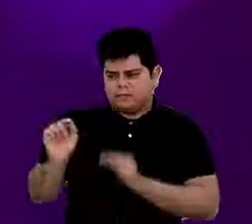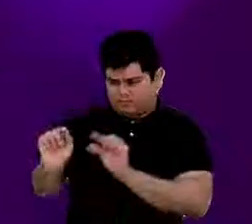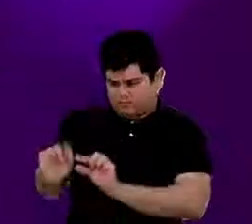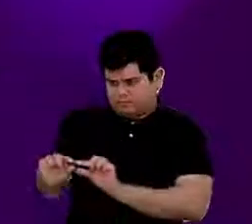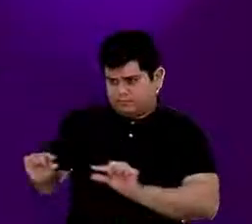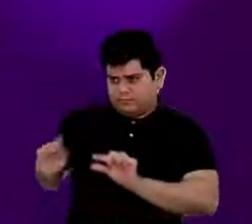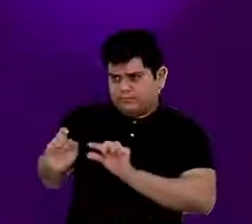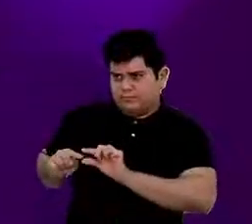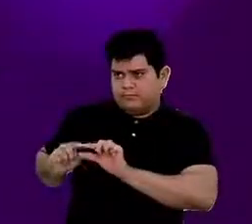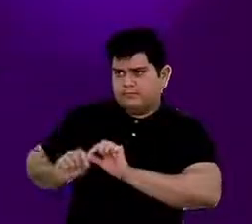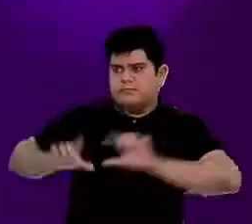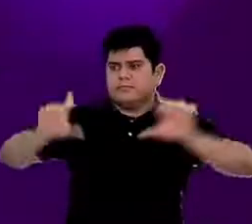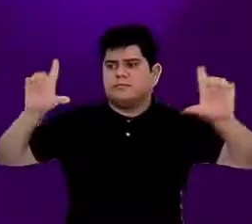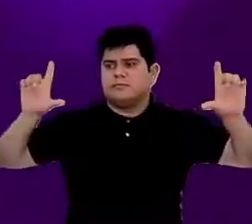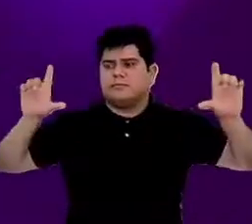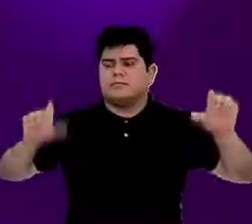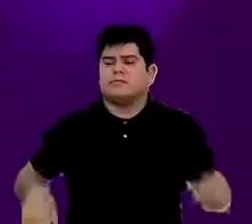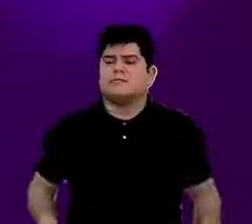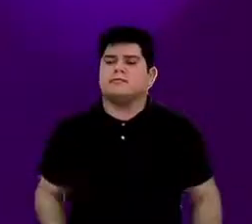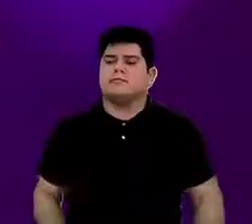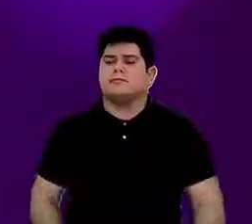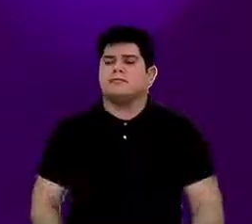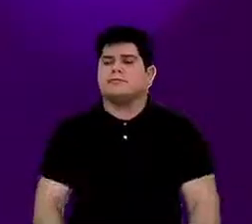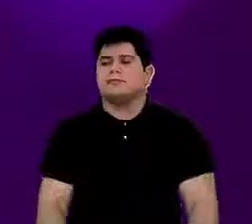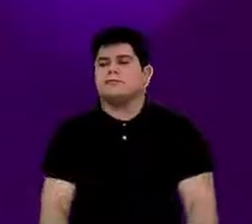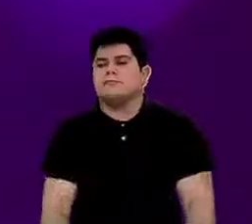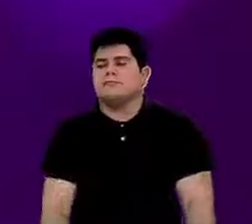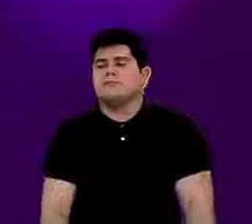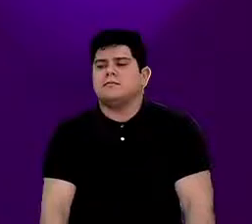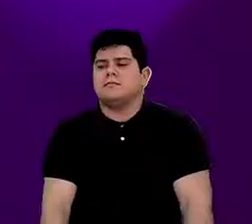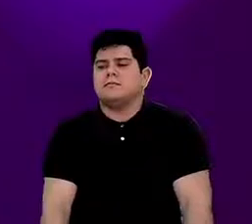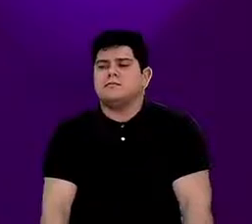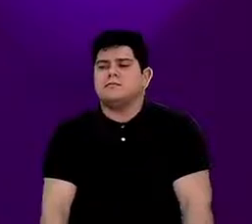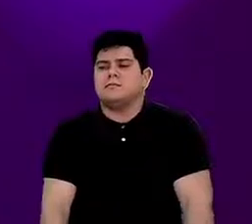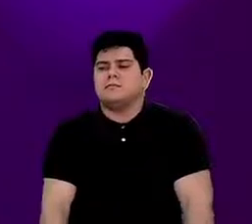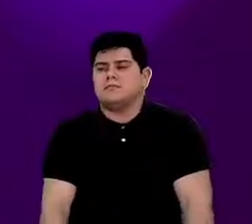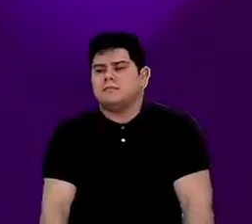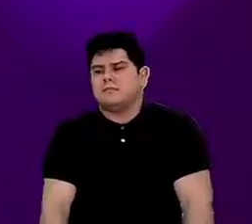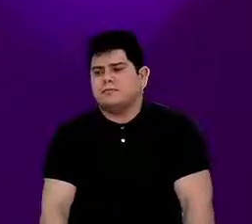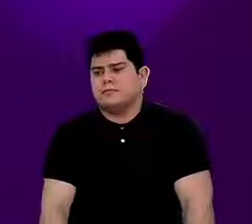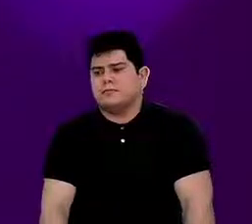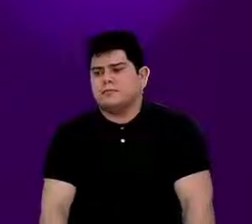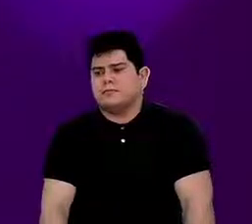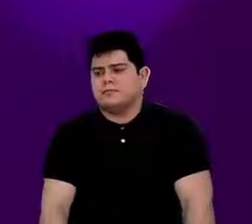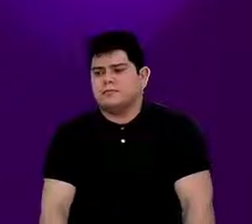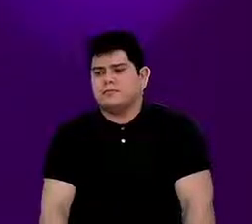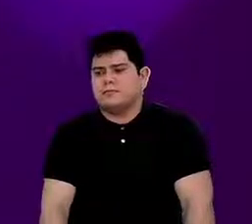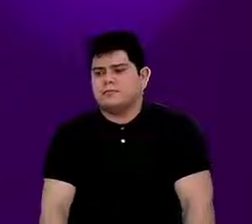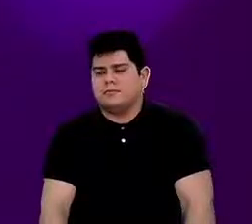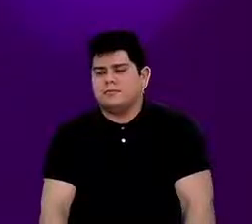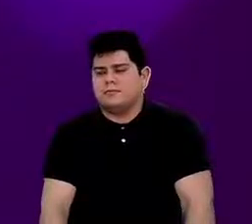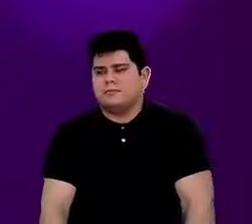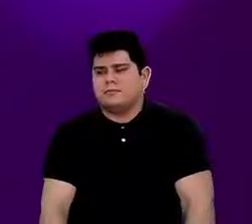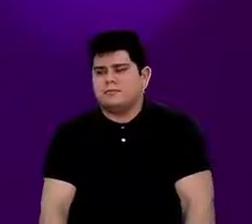baixo, André, aí do lado desse bichinho aí. André, na parte direita inferior.